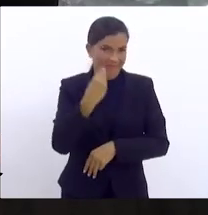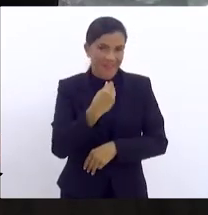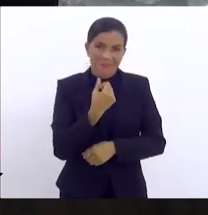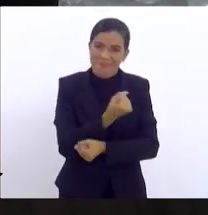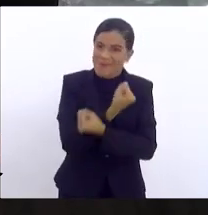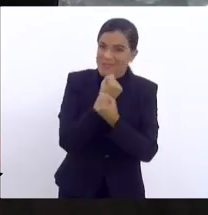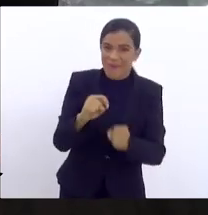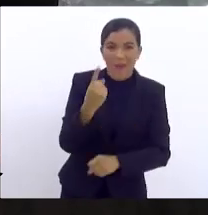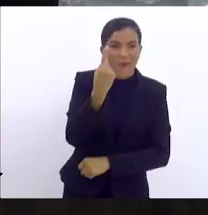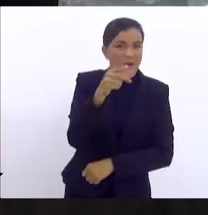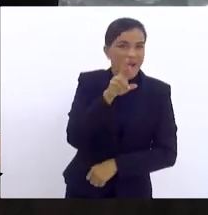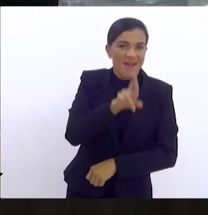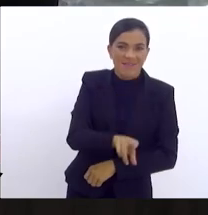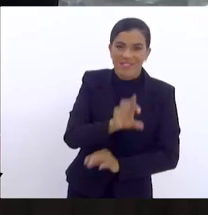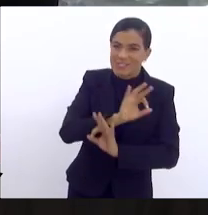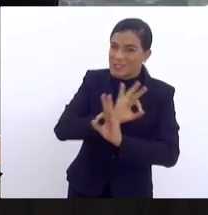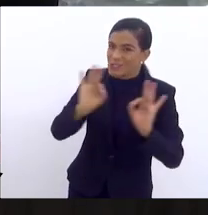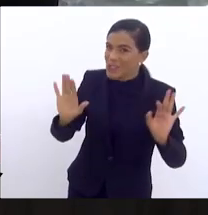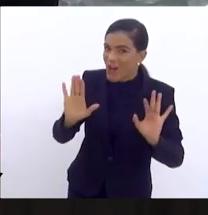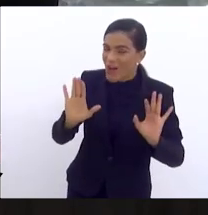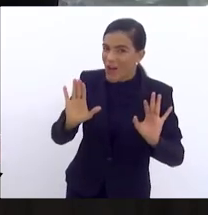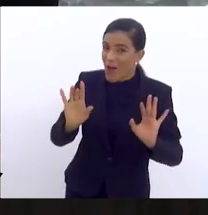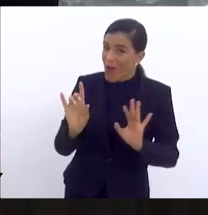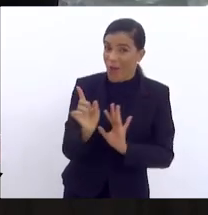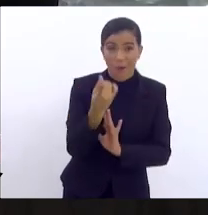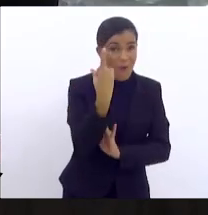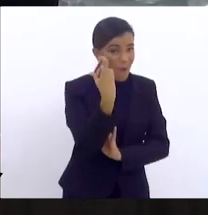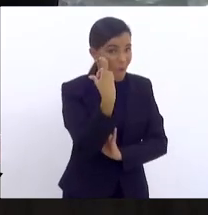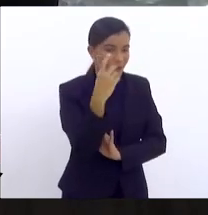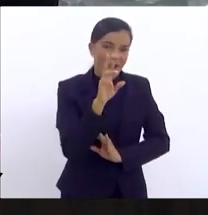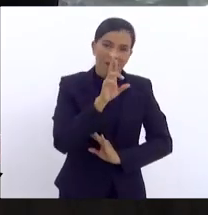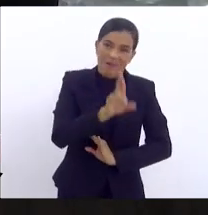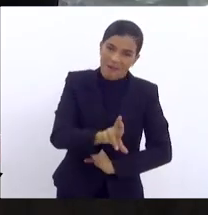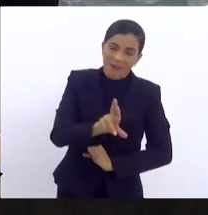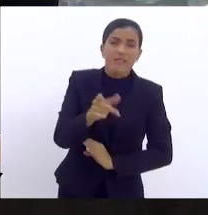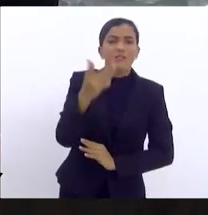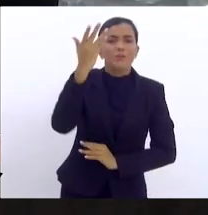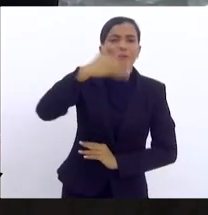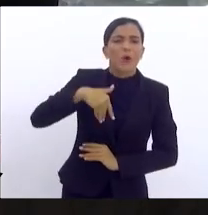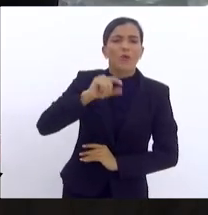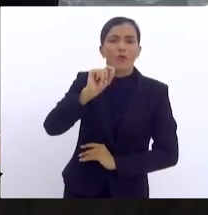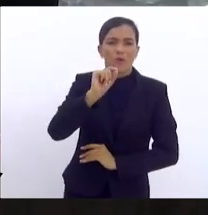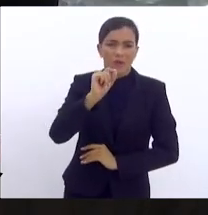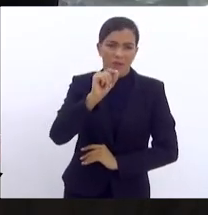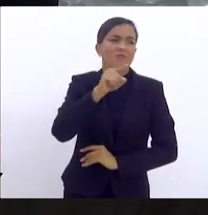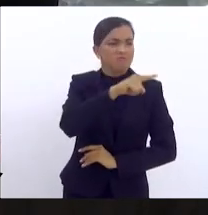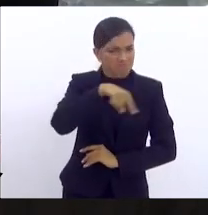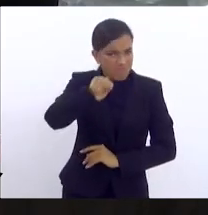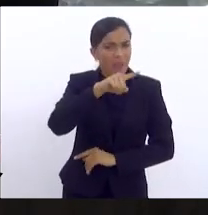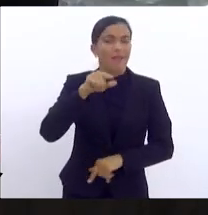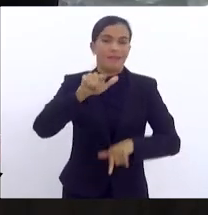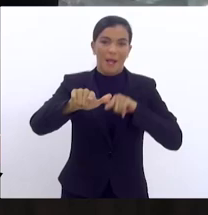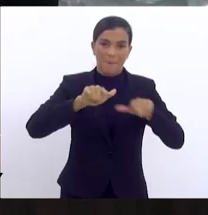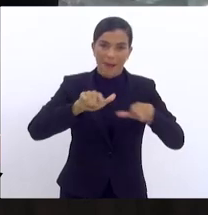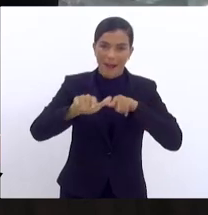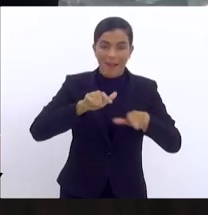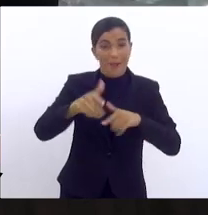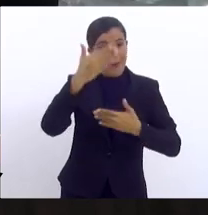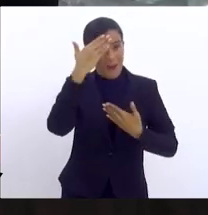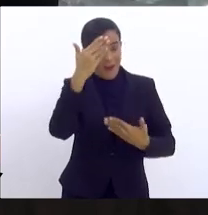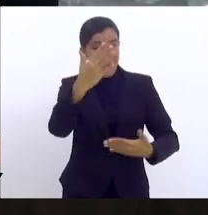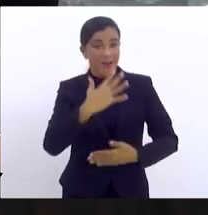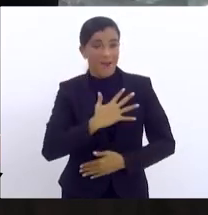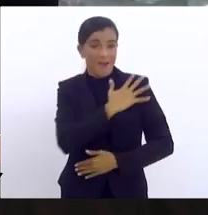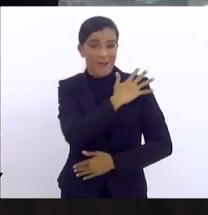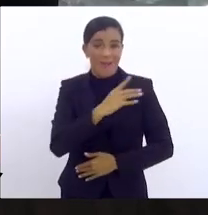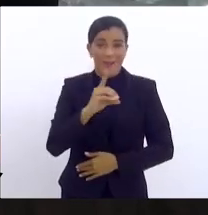dar dois resultado nenhum resultado só que eu saiba é um resultado único então isso mostra que os senhores vem trabalhando onde aqui eu quero agradecer o Coronel